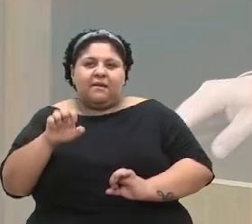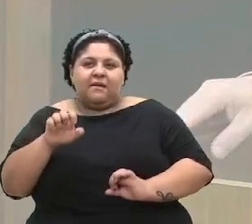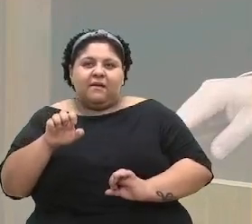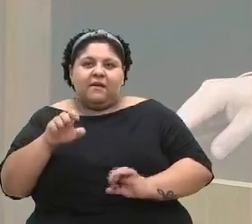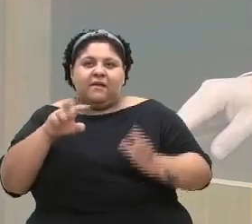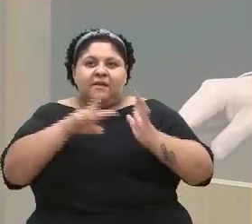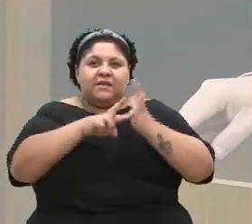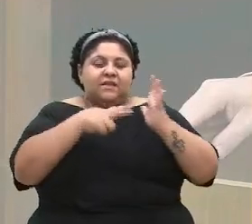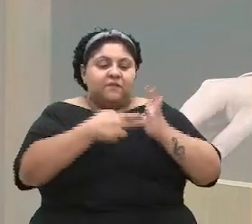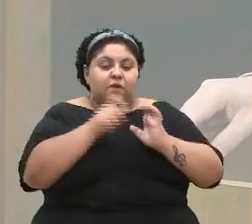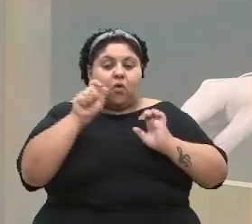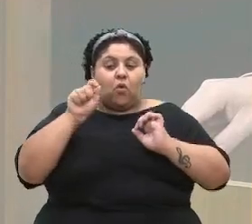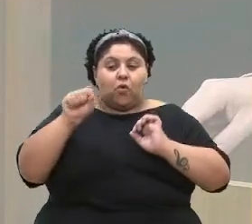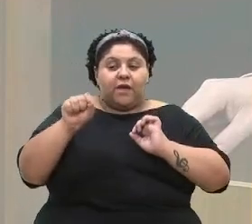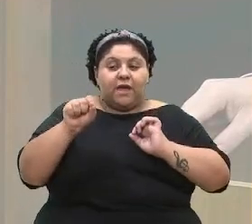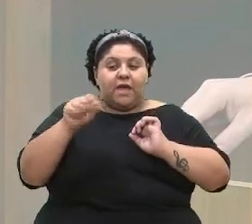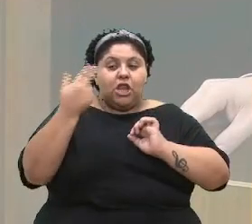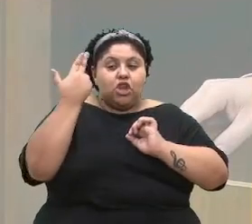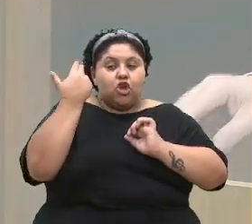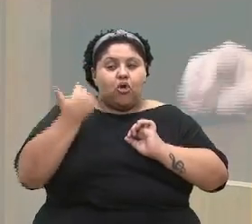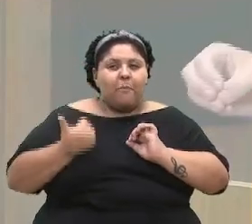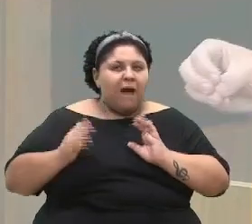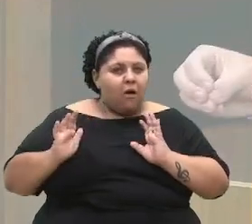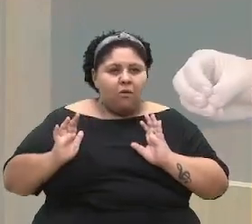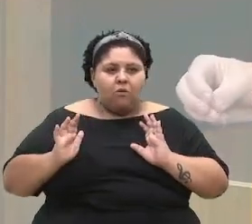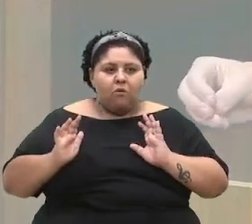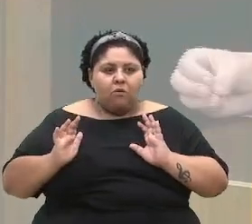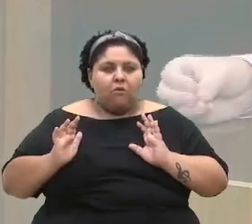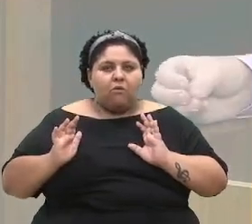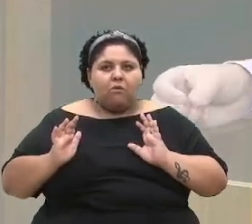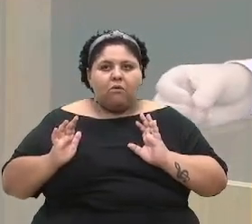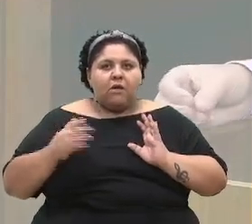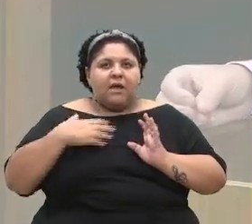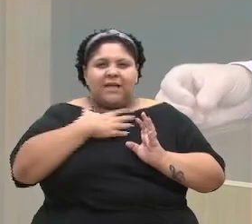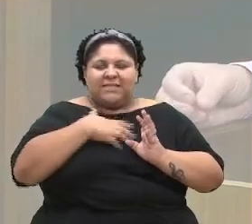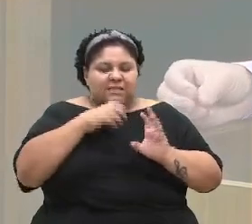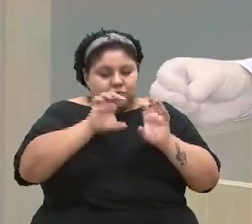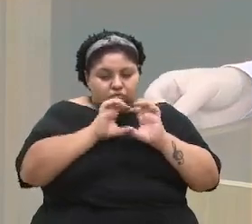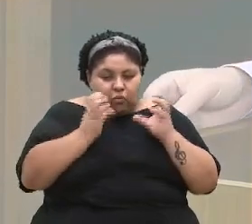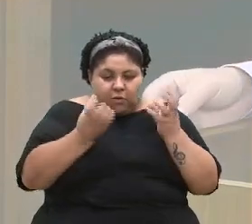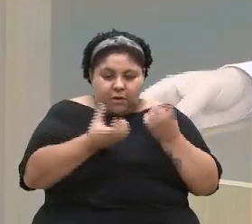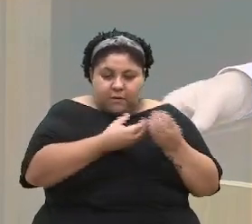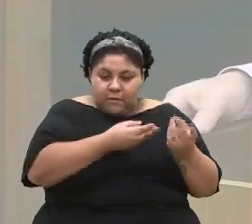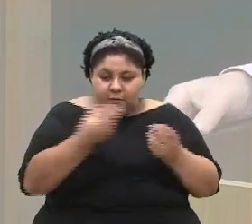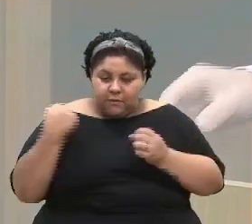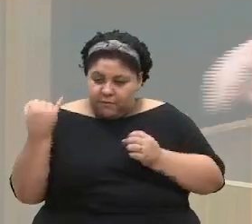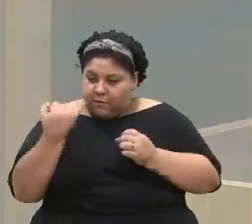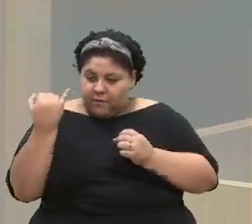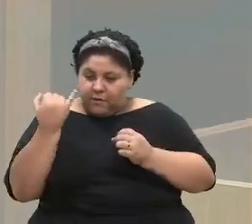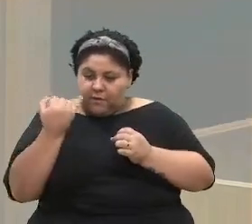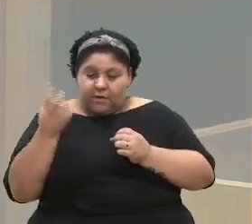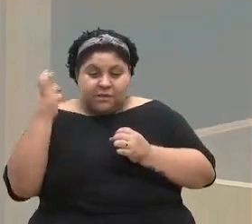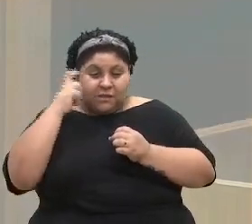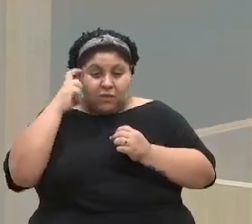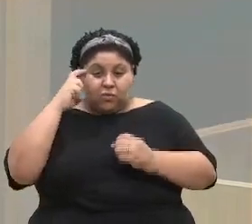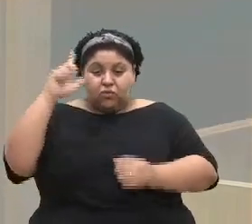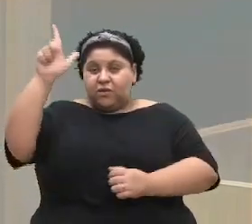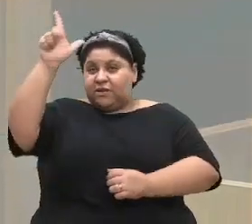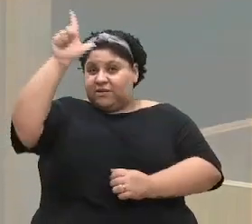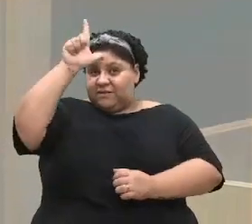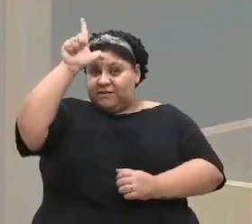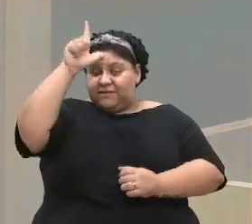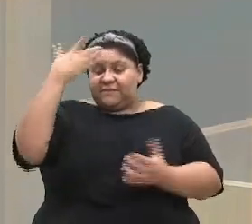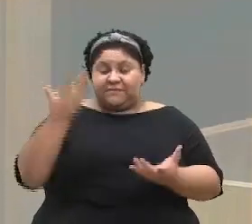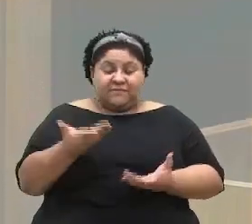que é comum. E a sensação de comunidade é muito importante na cultura germânica. Tanto